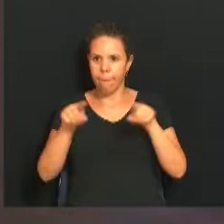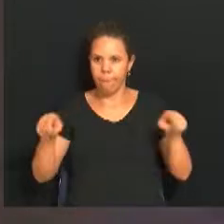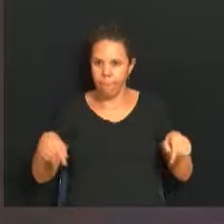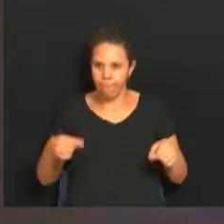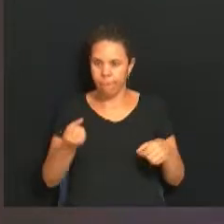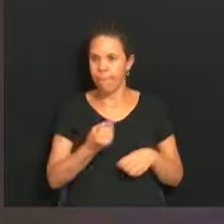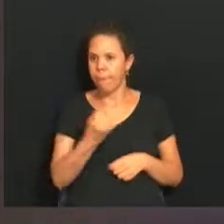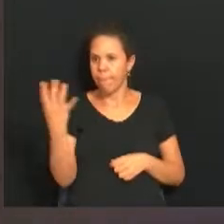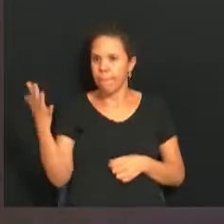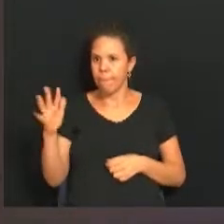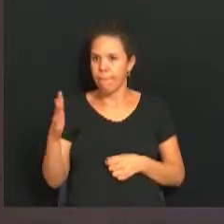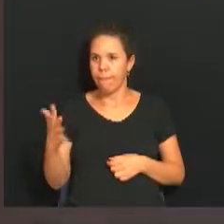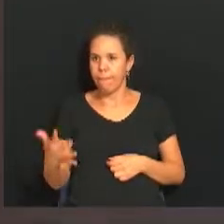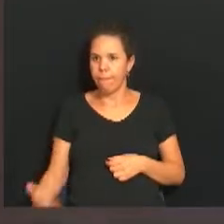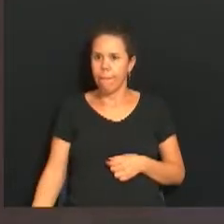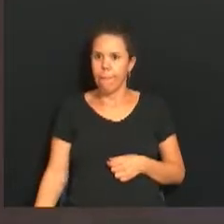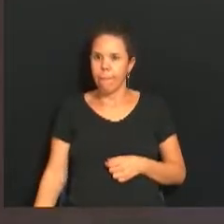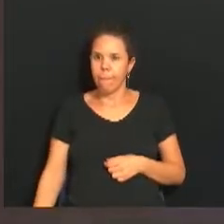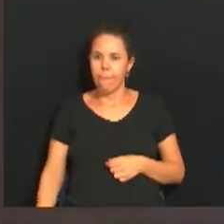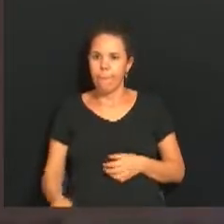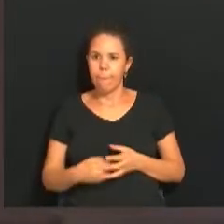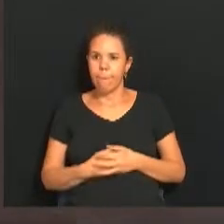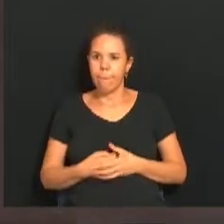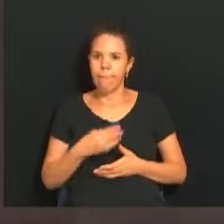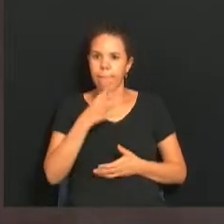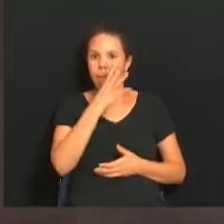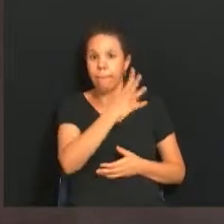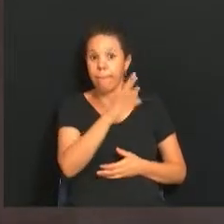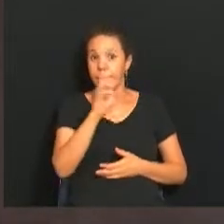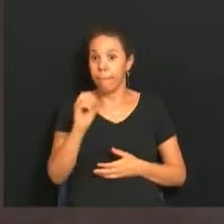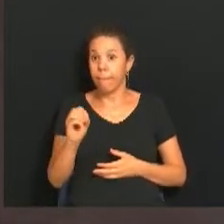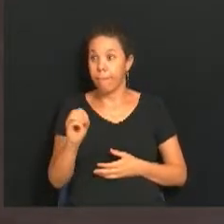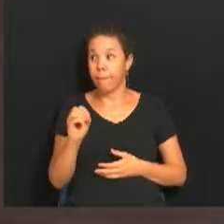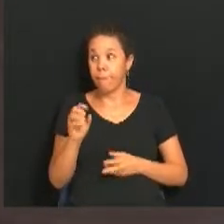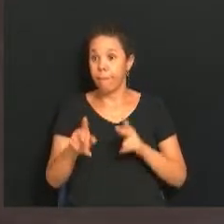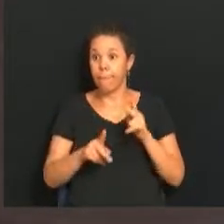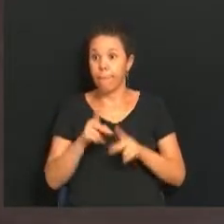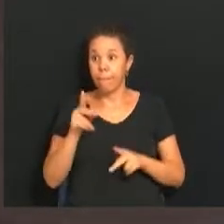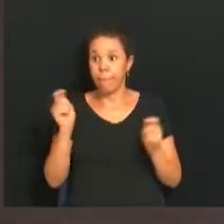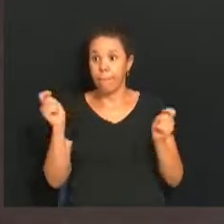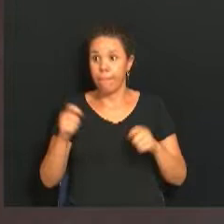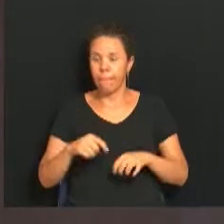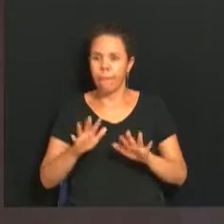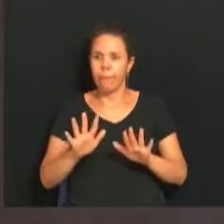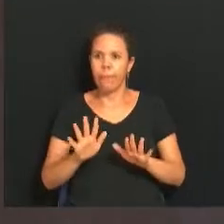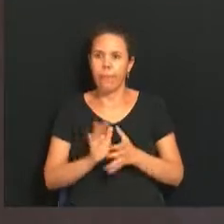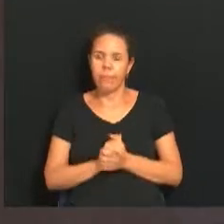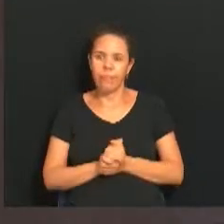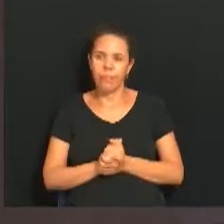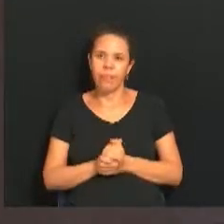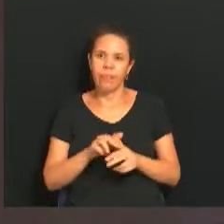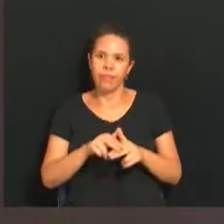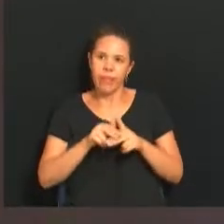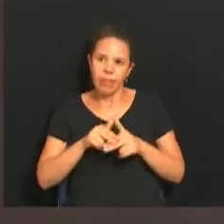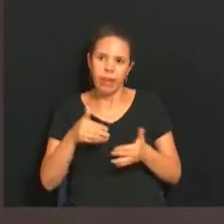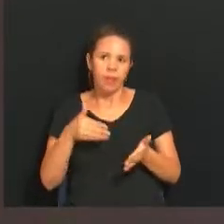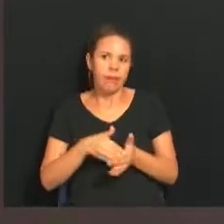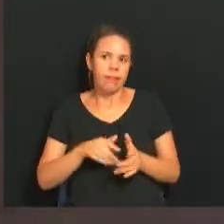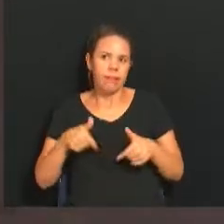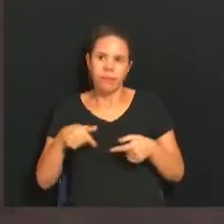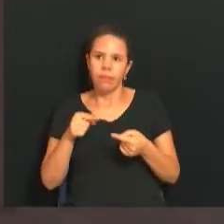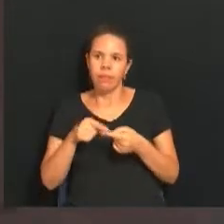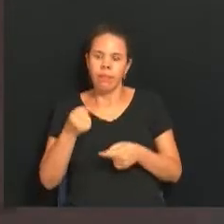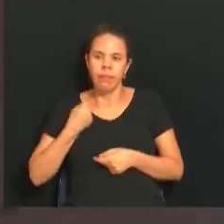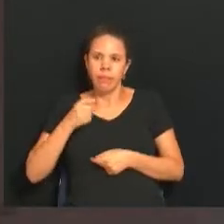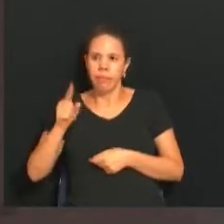torno de 400 pessoas a capacidade. Isso, mas a gente nunca atinge esse número,